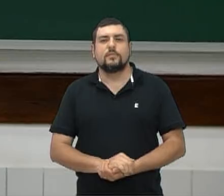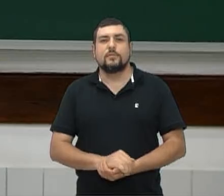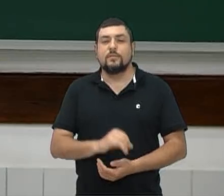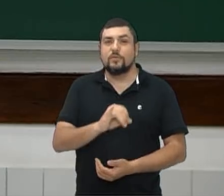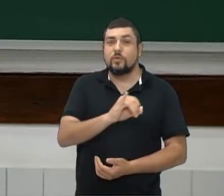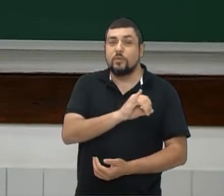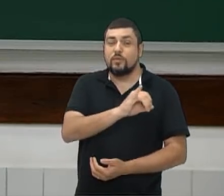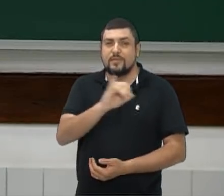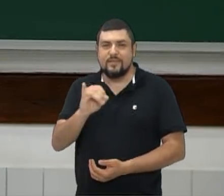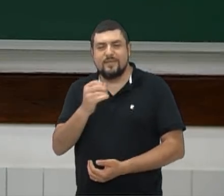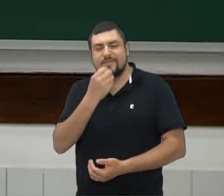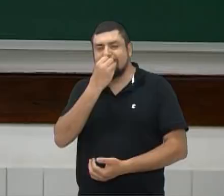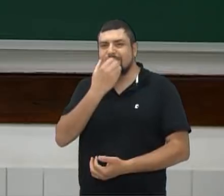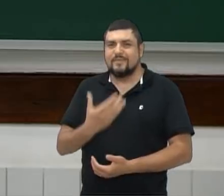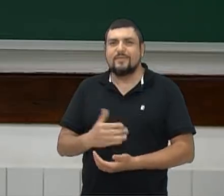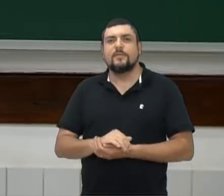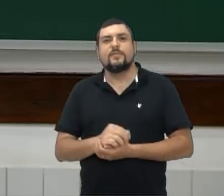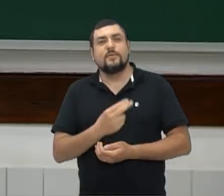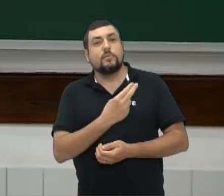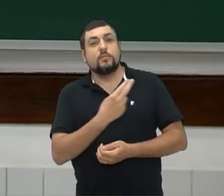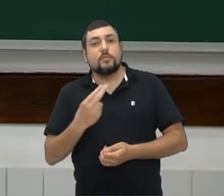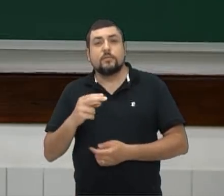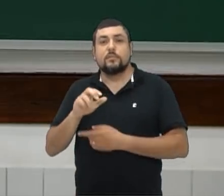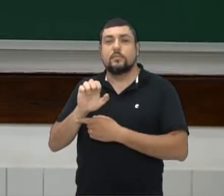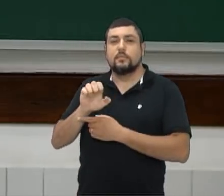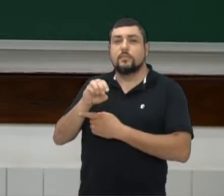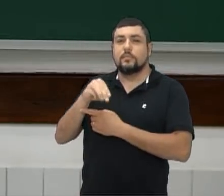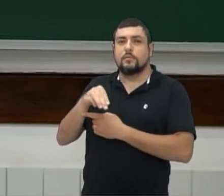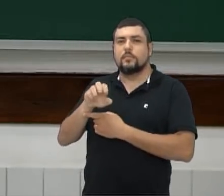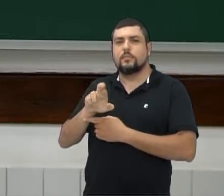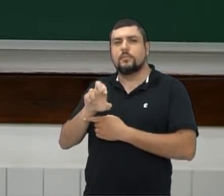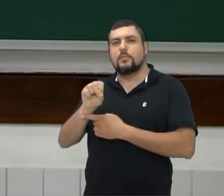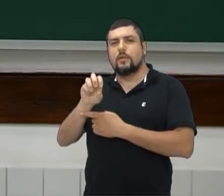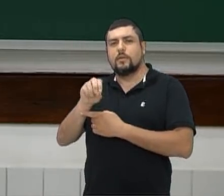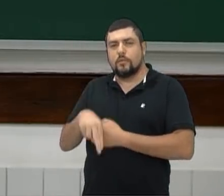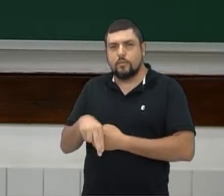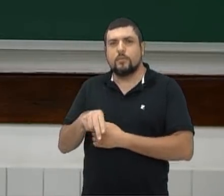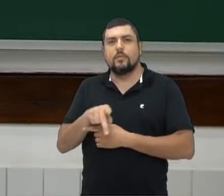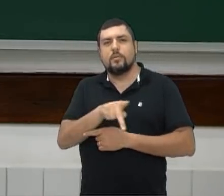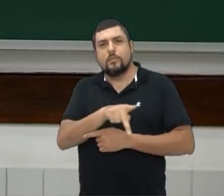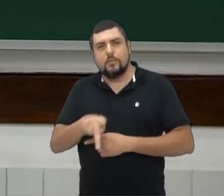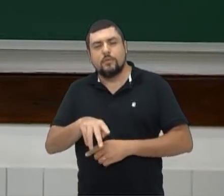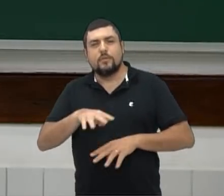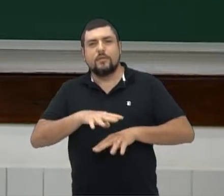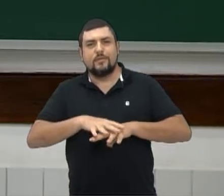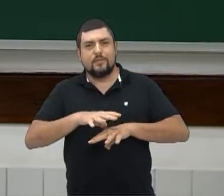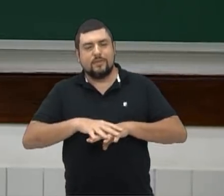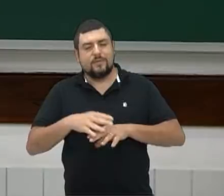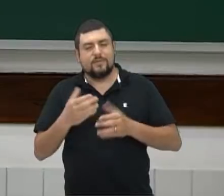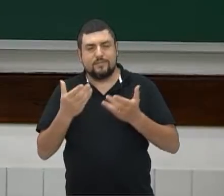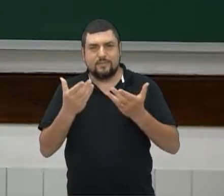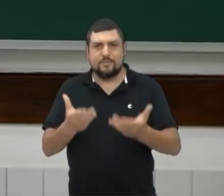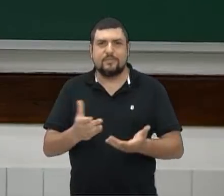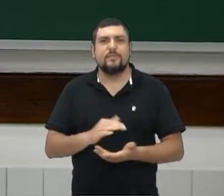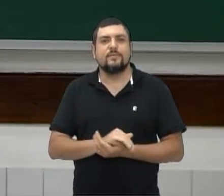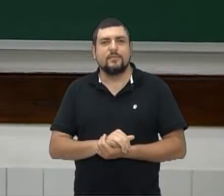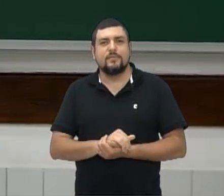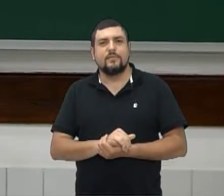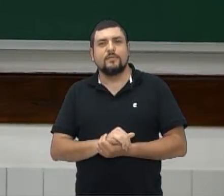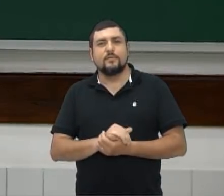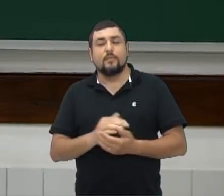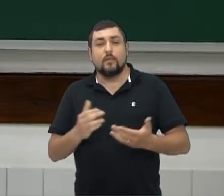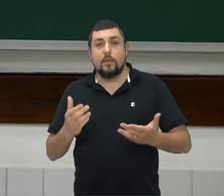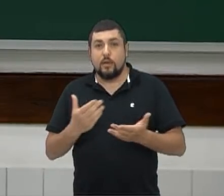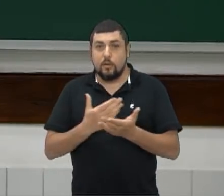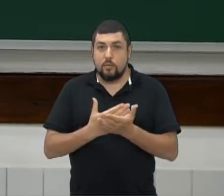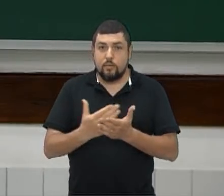Olá, alunos, tudo bem? Me chamo Emerson, serei o professor de matemática de vocês. Então vamos, antes de iniciar